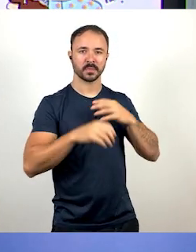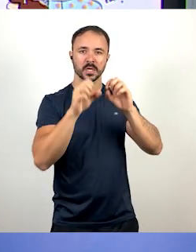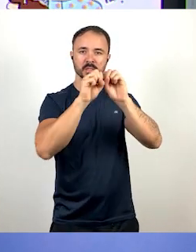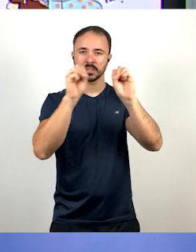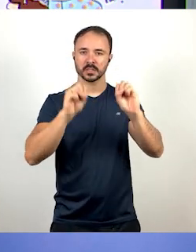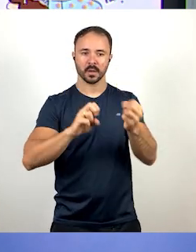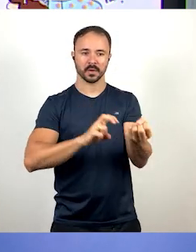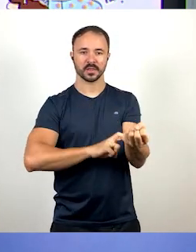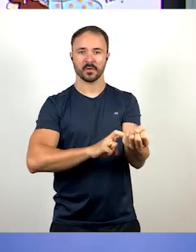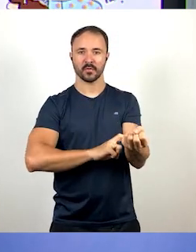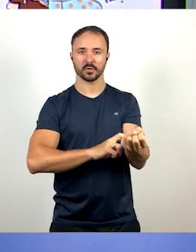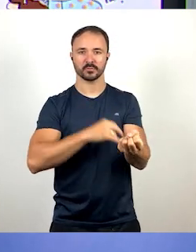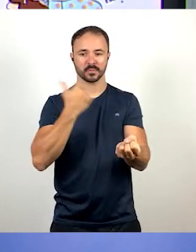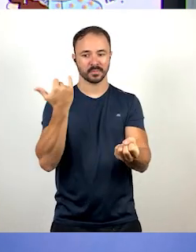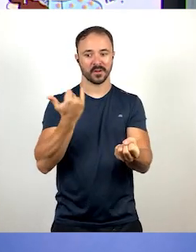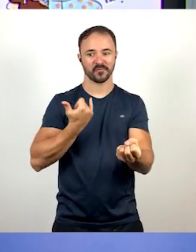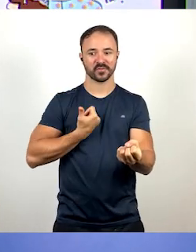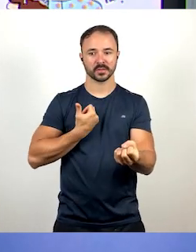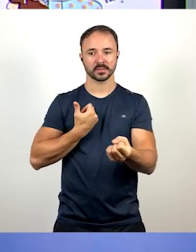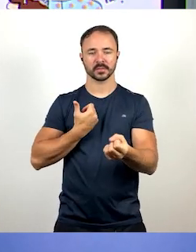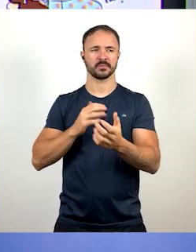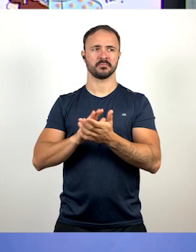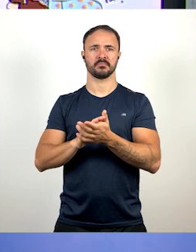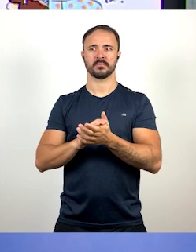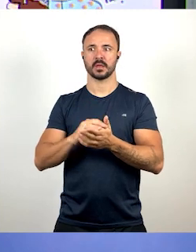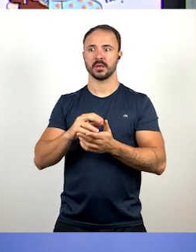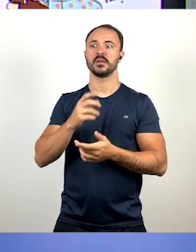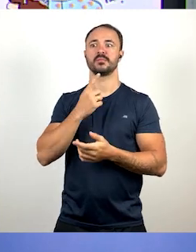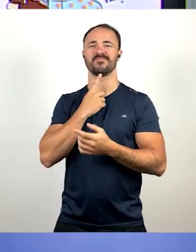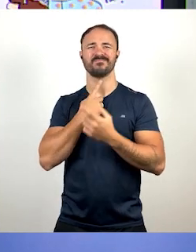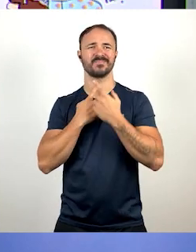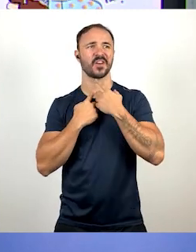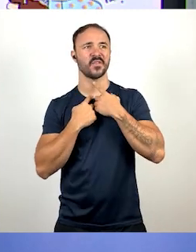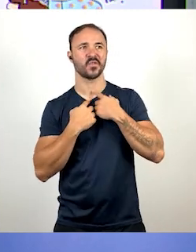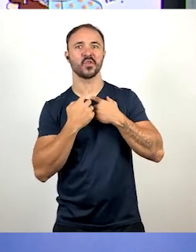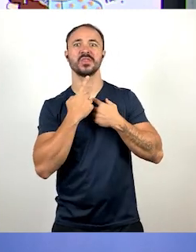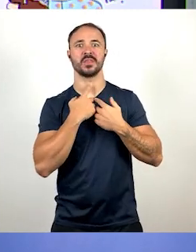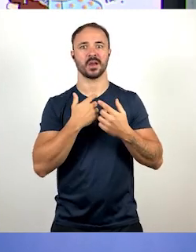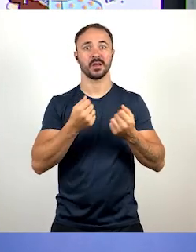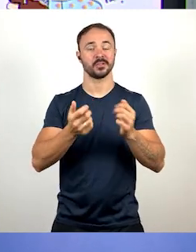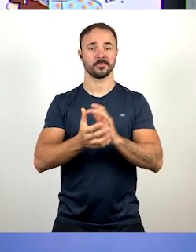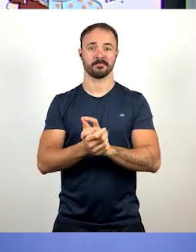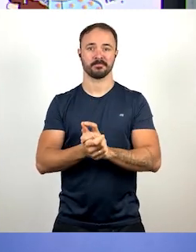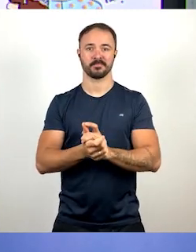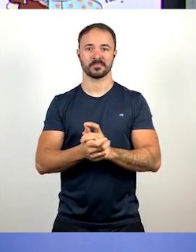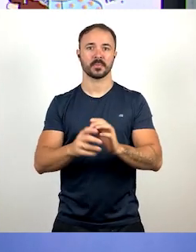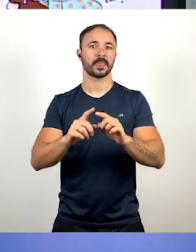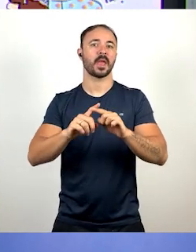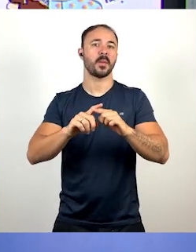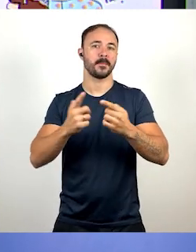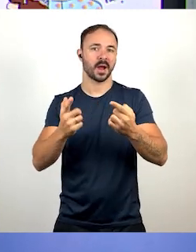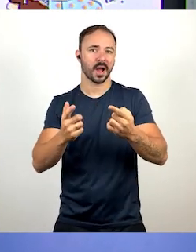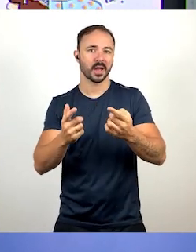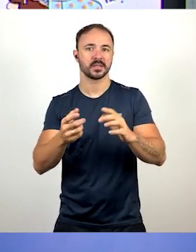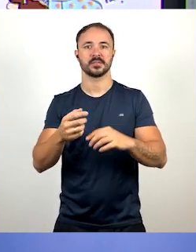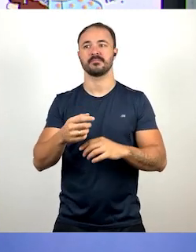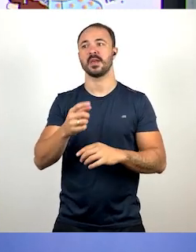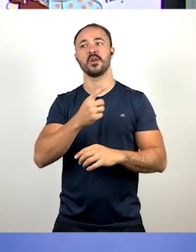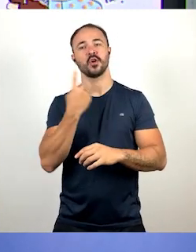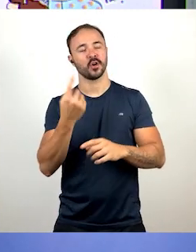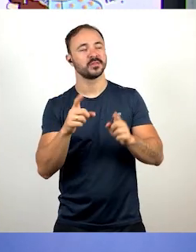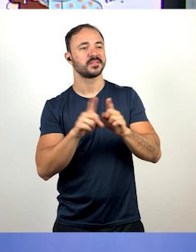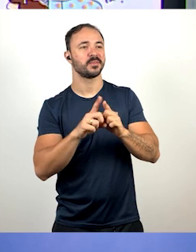que nós estamos com sede porque precisamos de água no nosso corpo. Mas, como nós sempre vamos ao